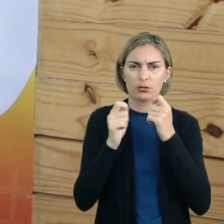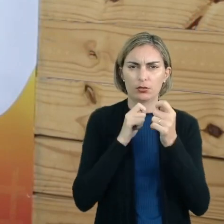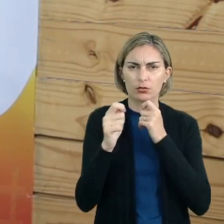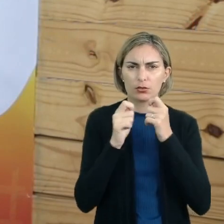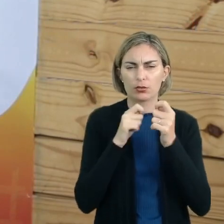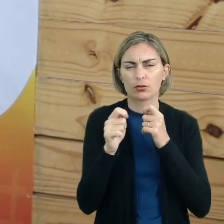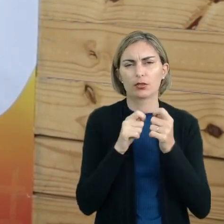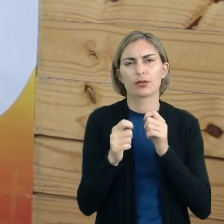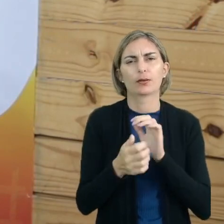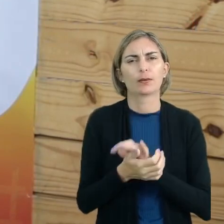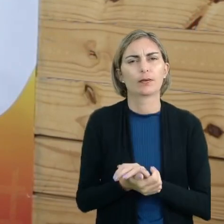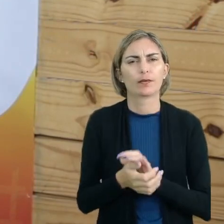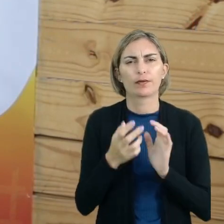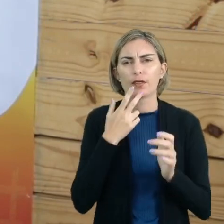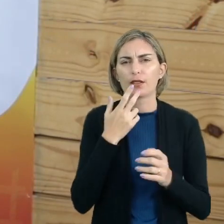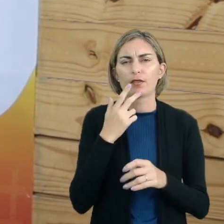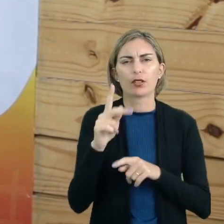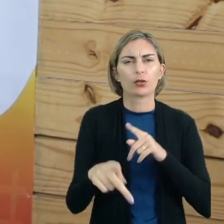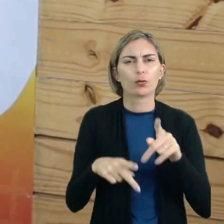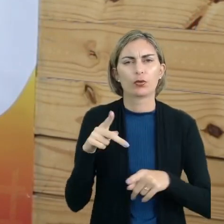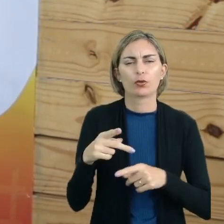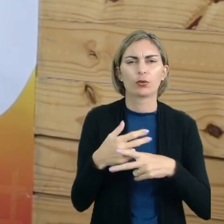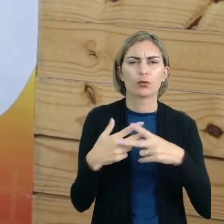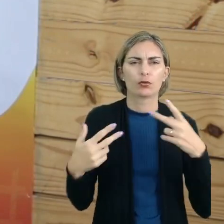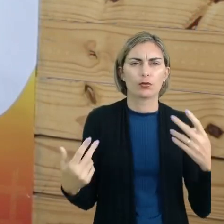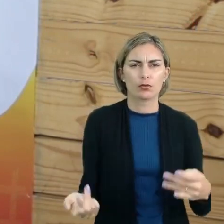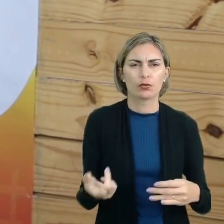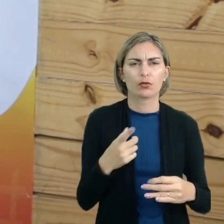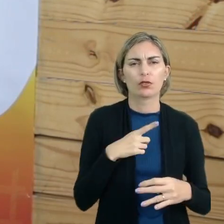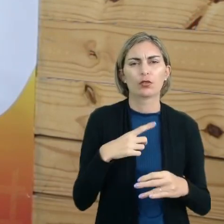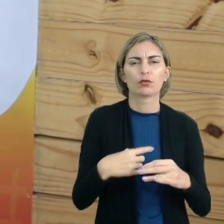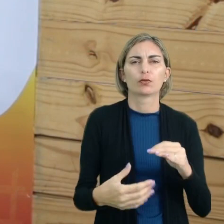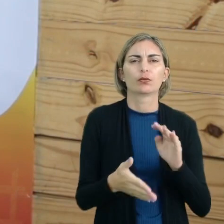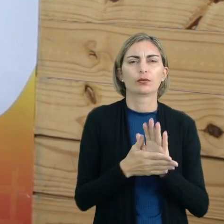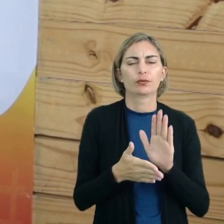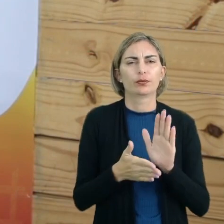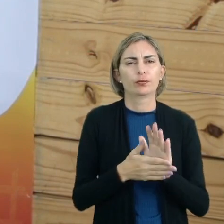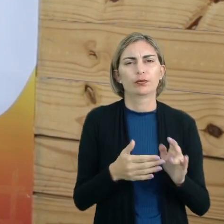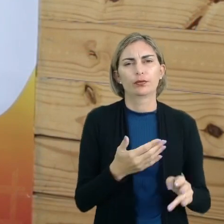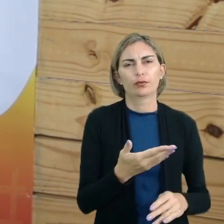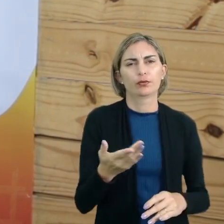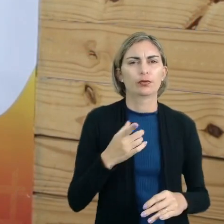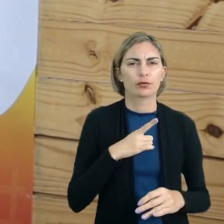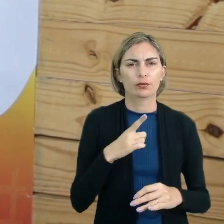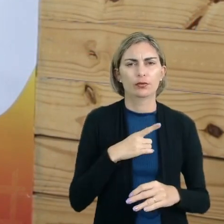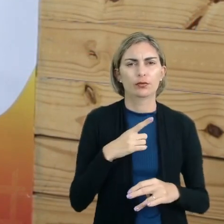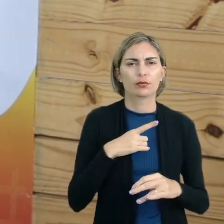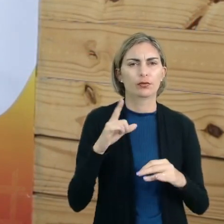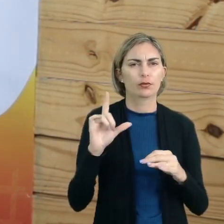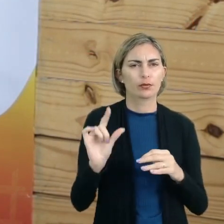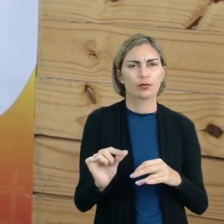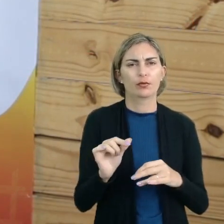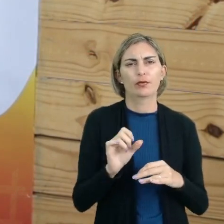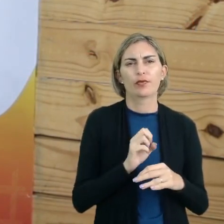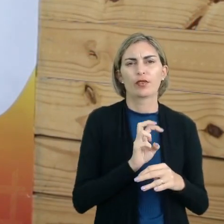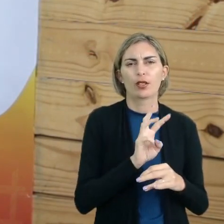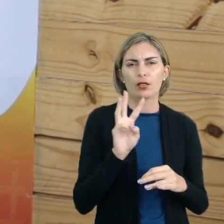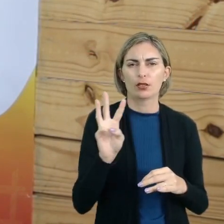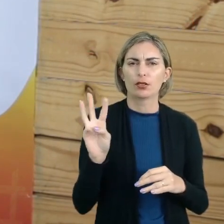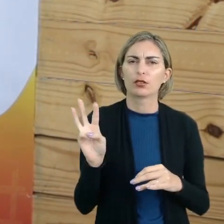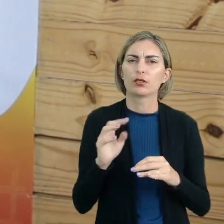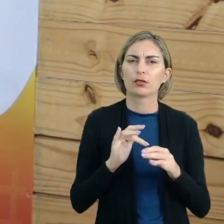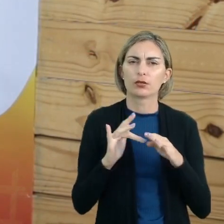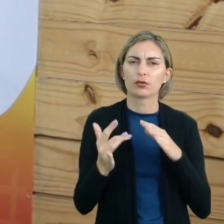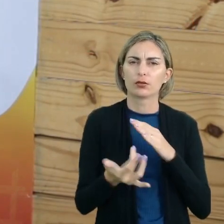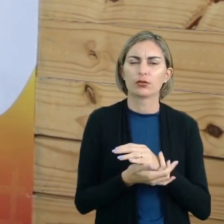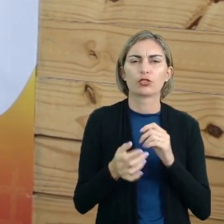falo no e-book. Para alguns públicos, para algumas coisas que você se propõe. Se você se propõe para algo menor, um site não, uma rede social